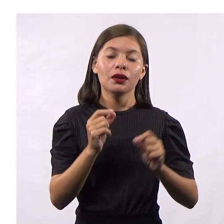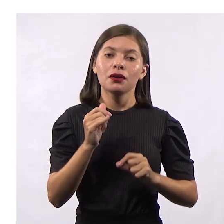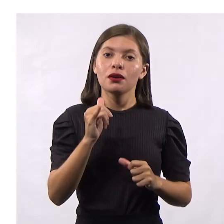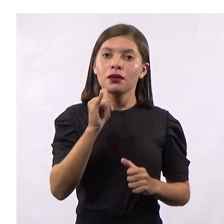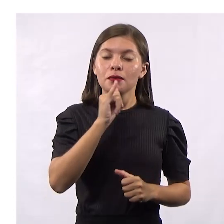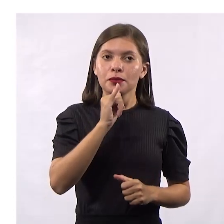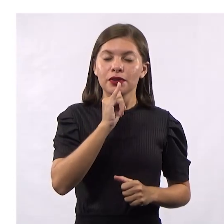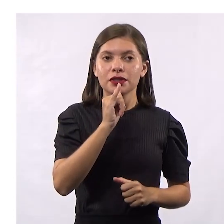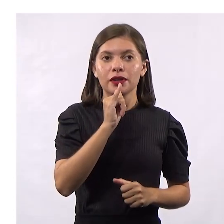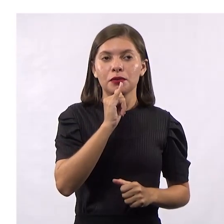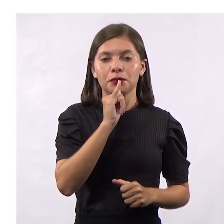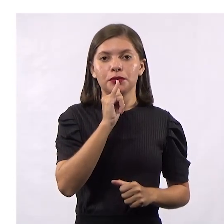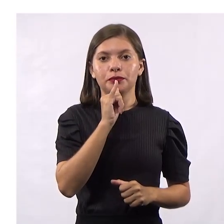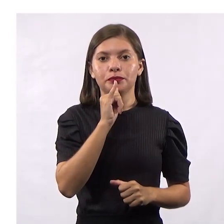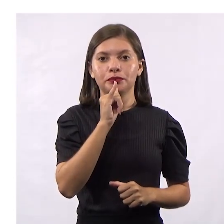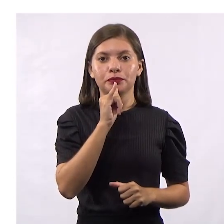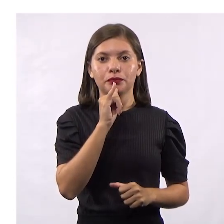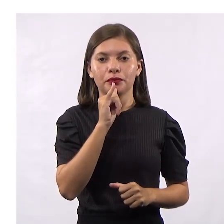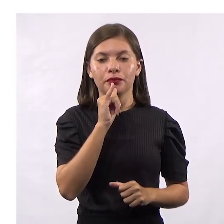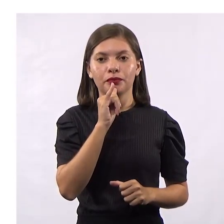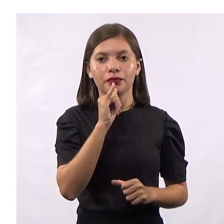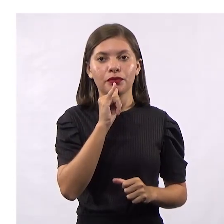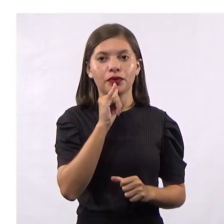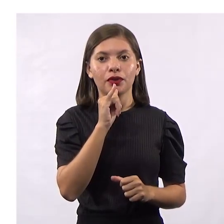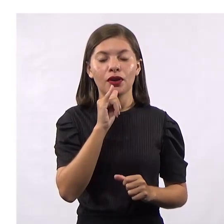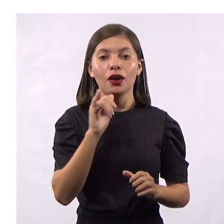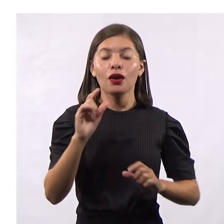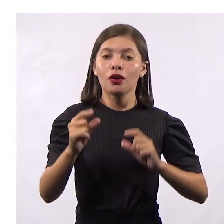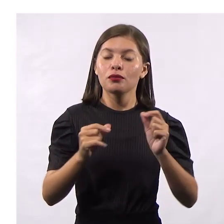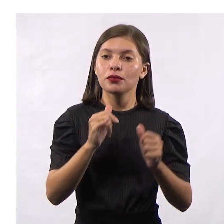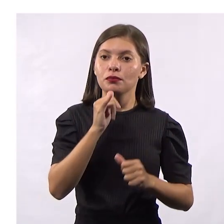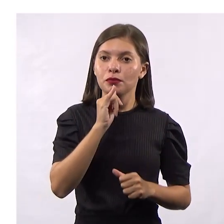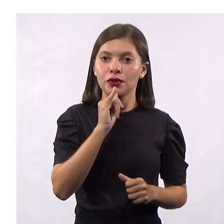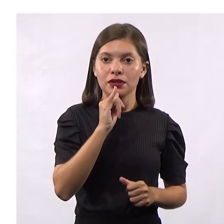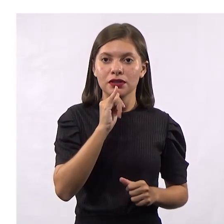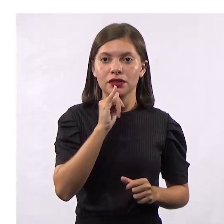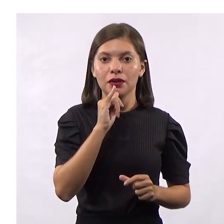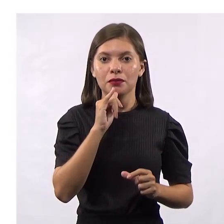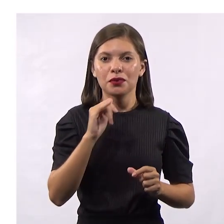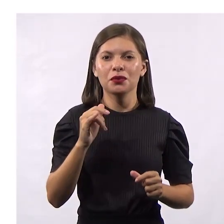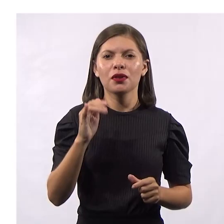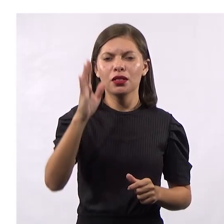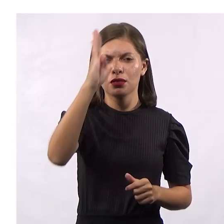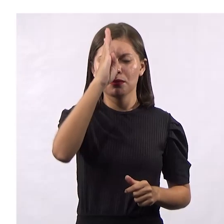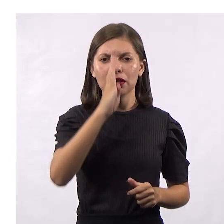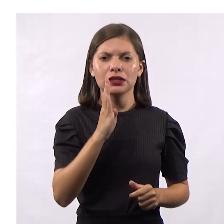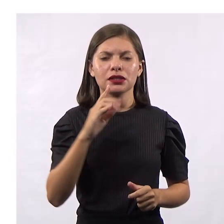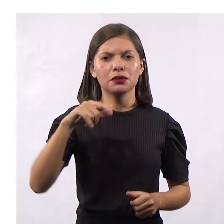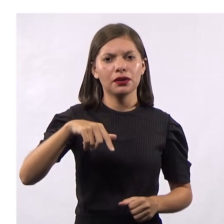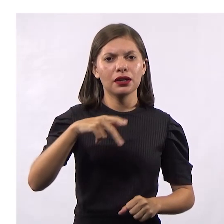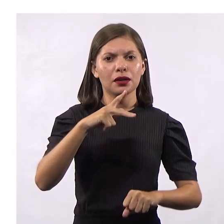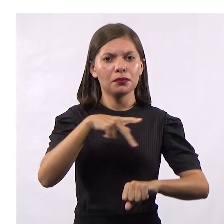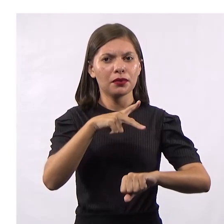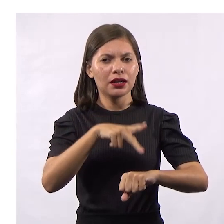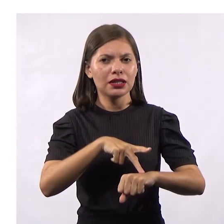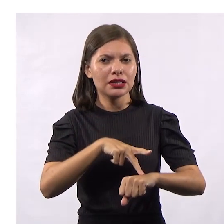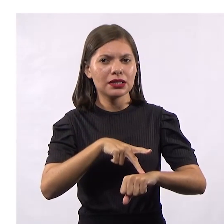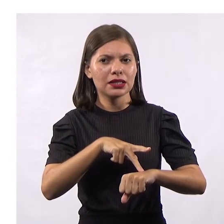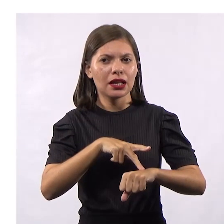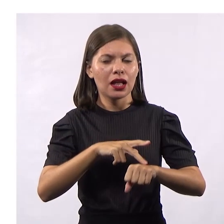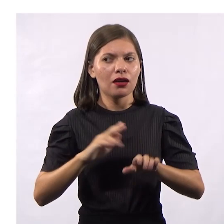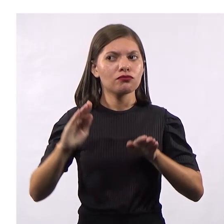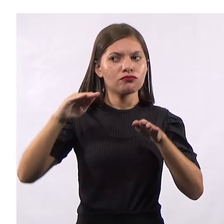Então, a imprevisão ela pode ser, por exemplo, de um caso fortuito ou de força maior. Até coloquei aqui um tsunami. O Brasil não tem um tsunami,